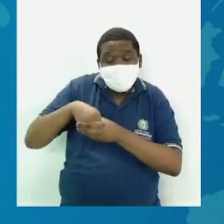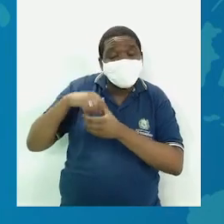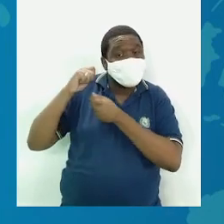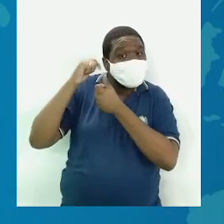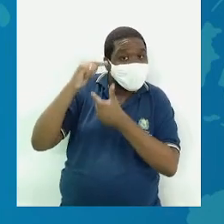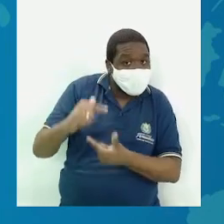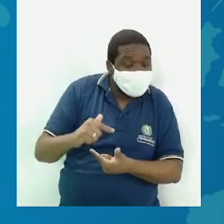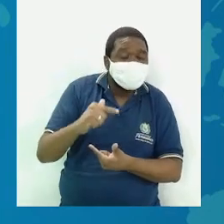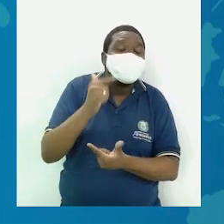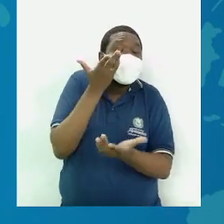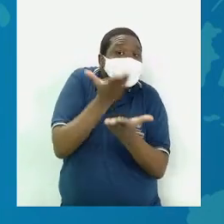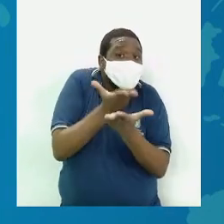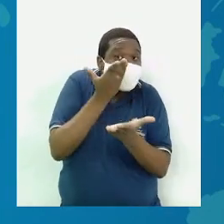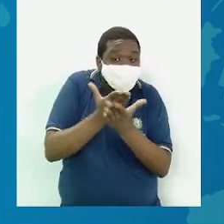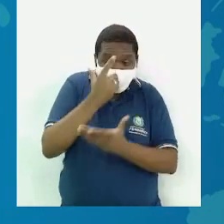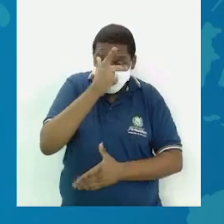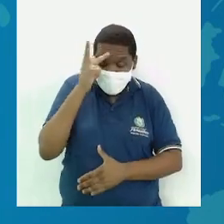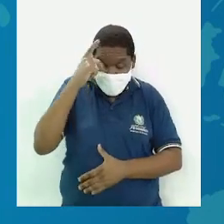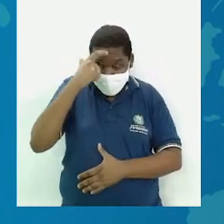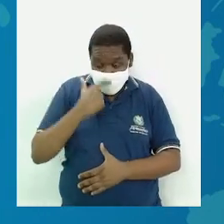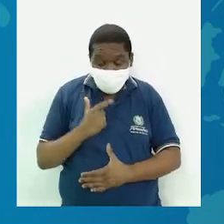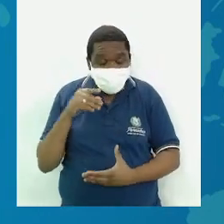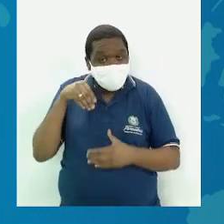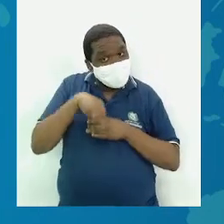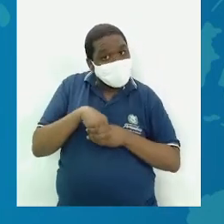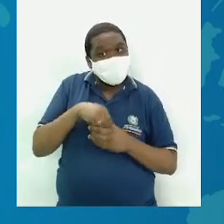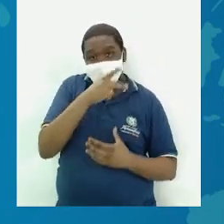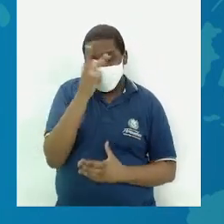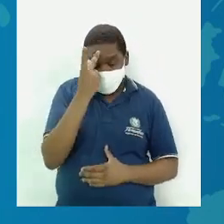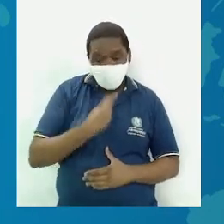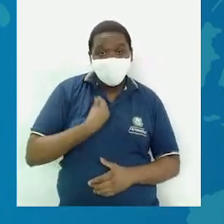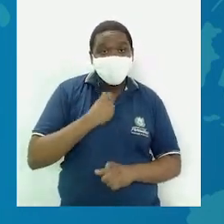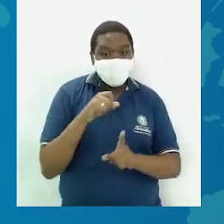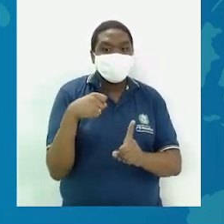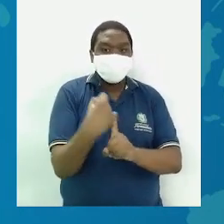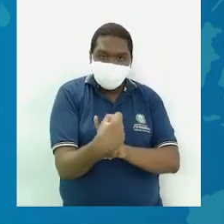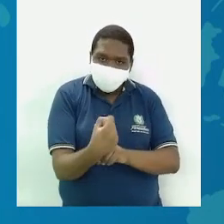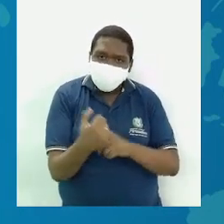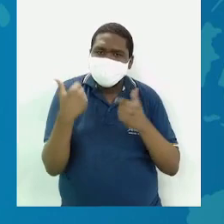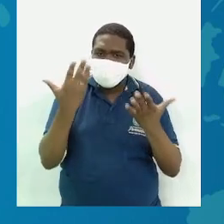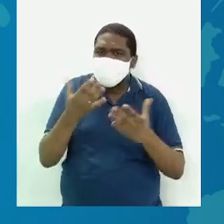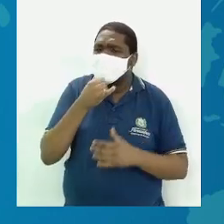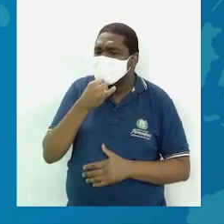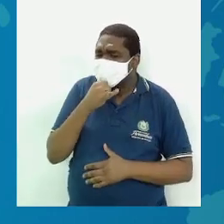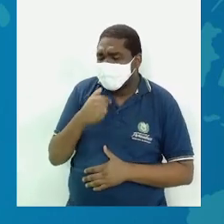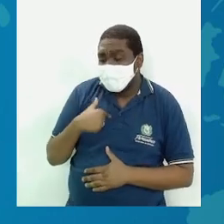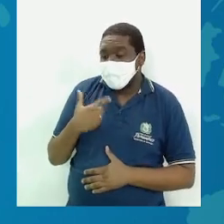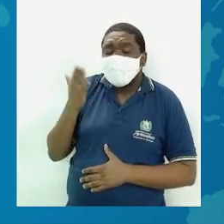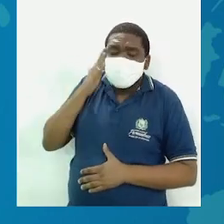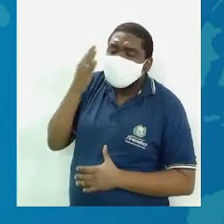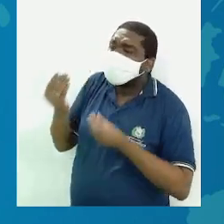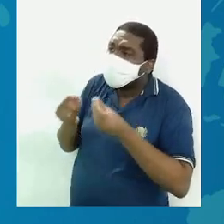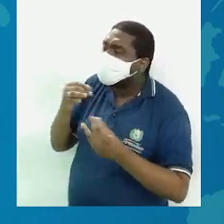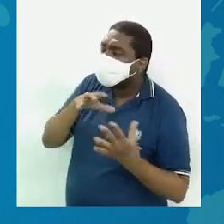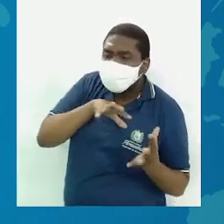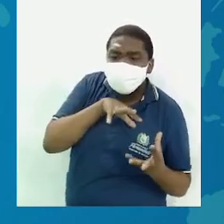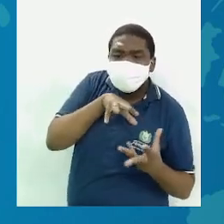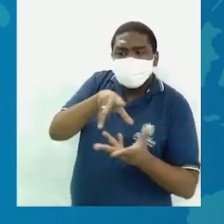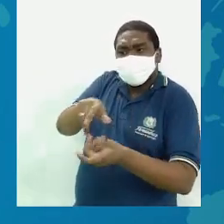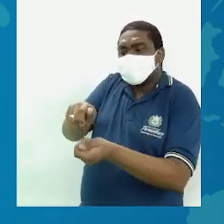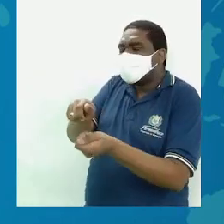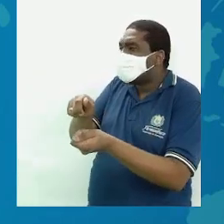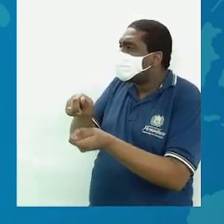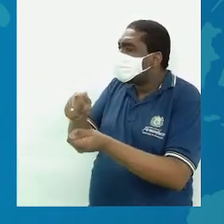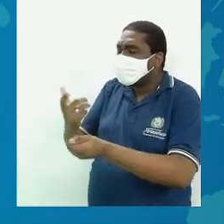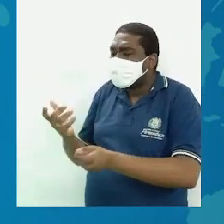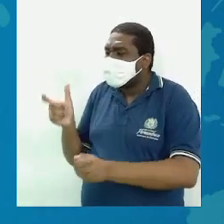desse contexto filosófico é o homem interior e o homem exterior? Então ele não pode entender aquilo que está ao seu redor, o seu